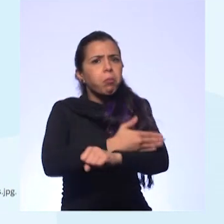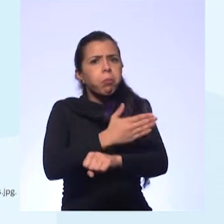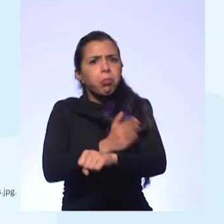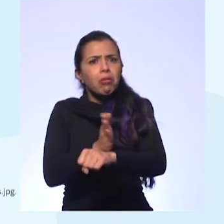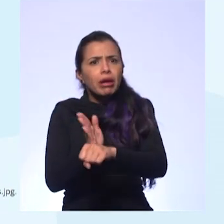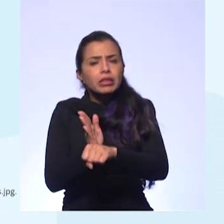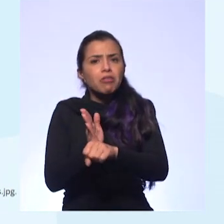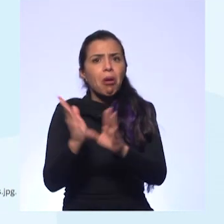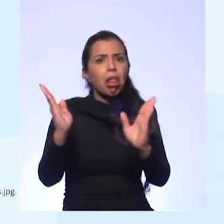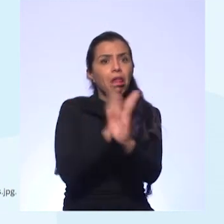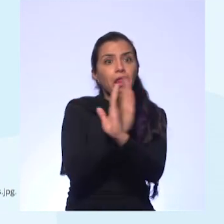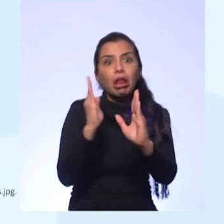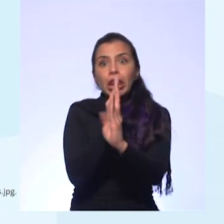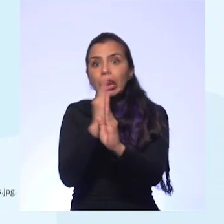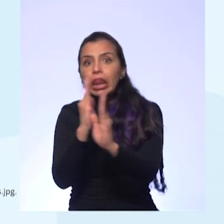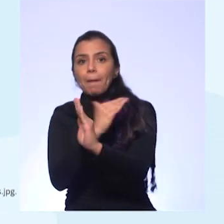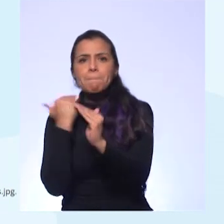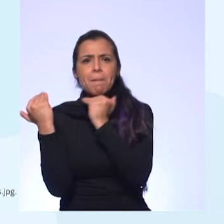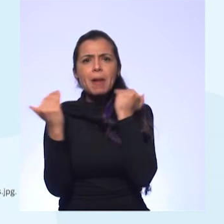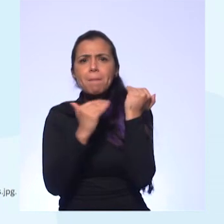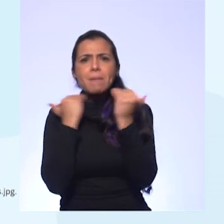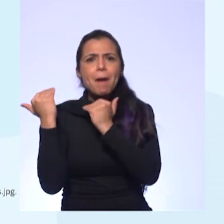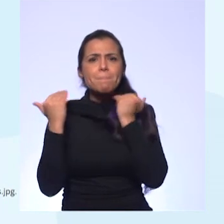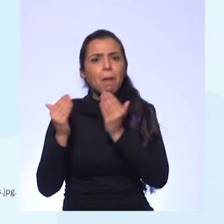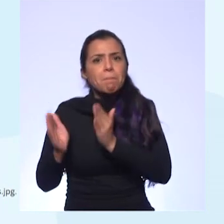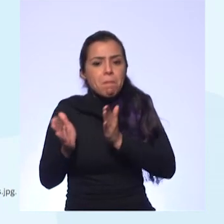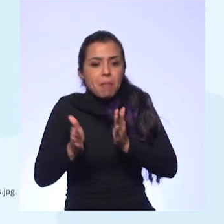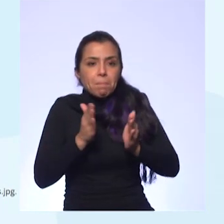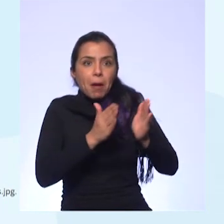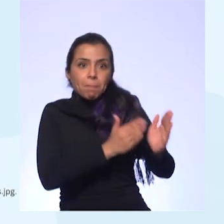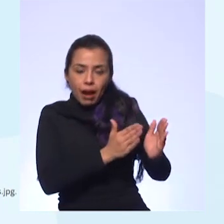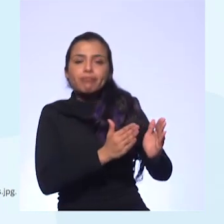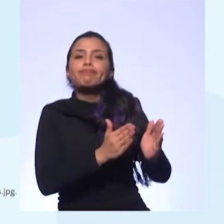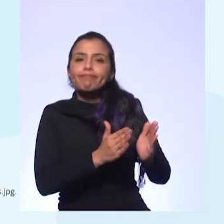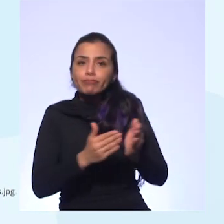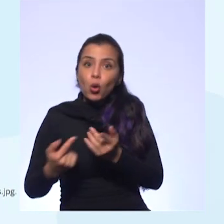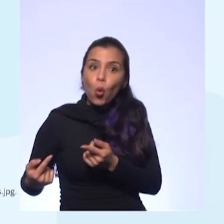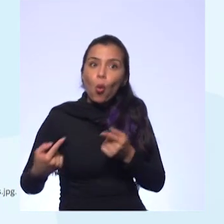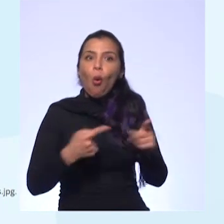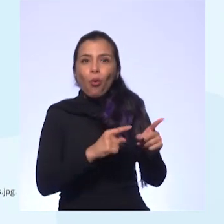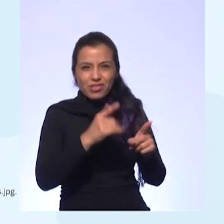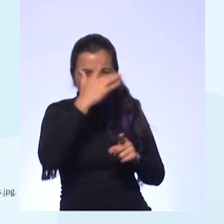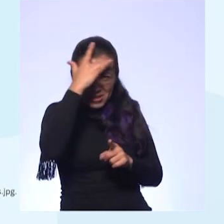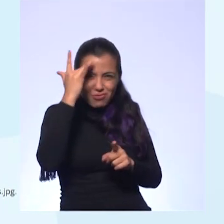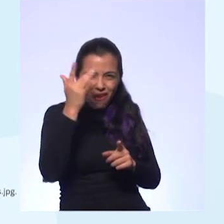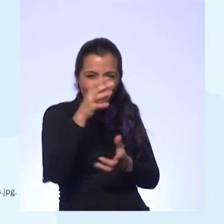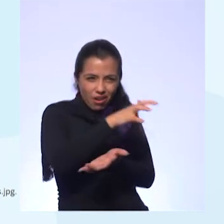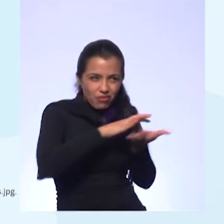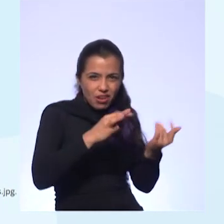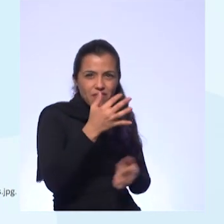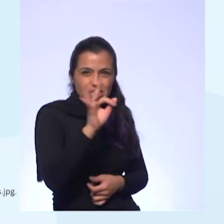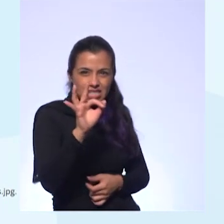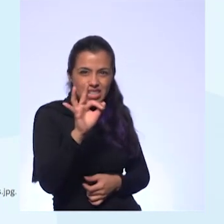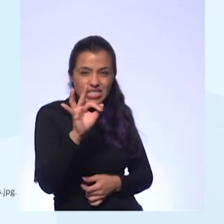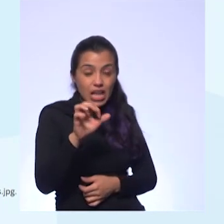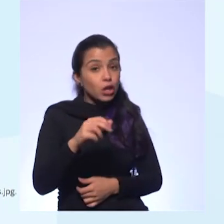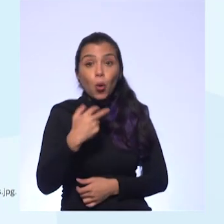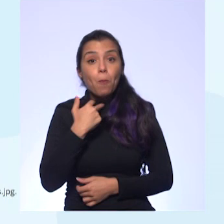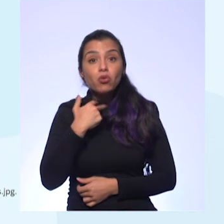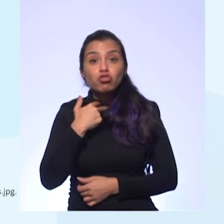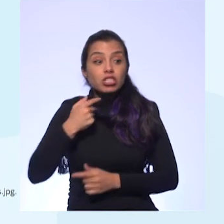uma perseguição e execução sistemática dos inimigos da revolução, né? E, em sua